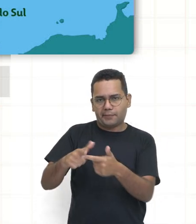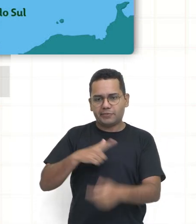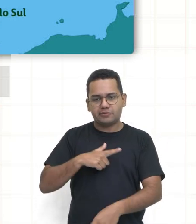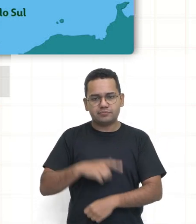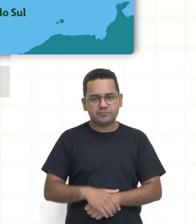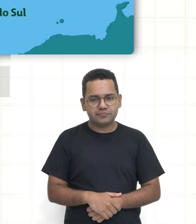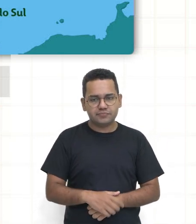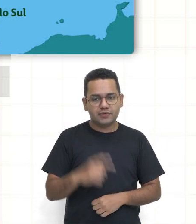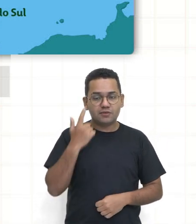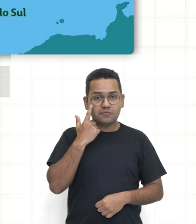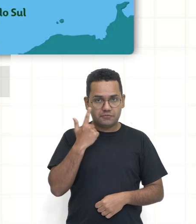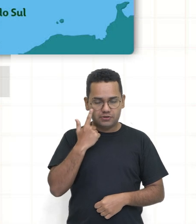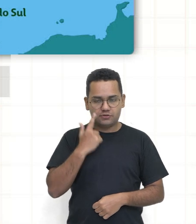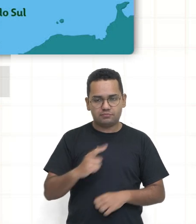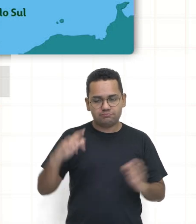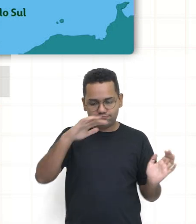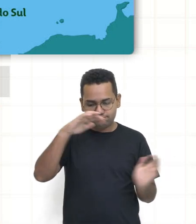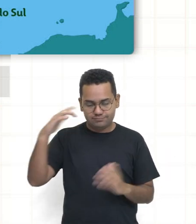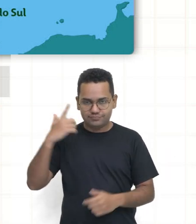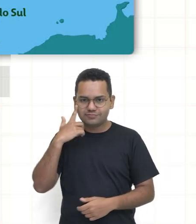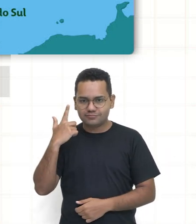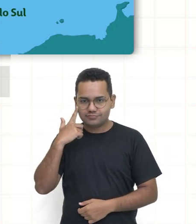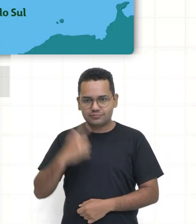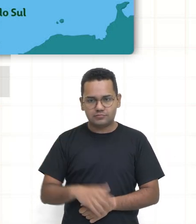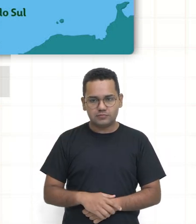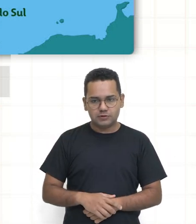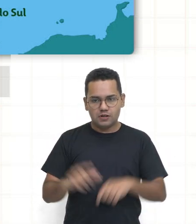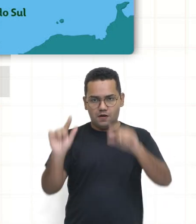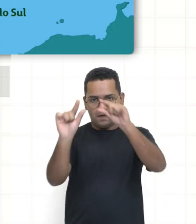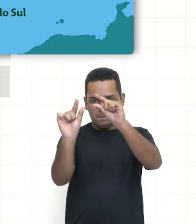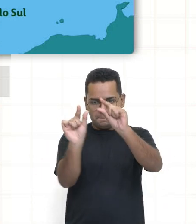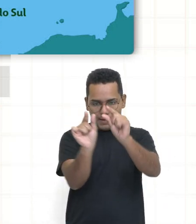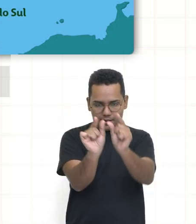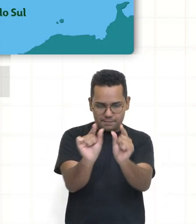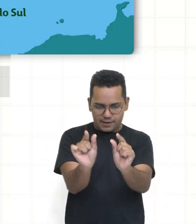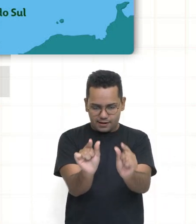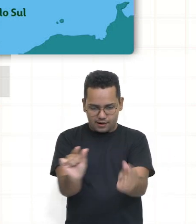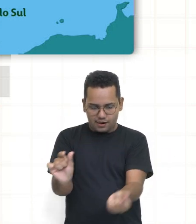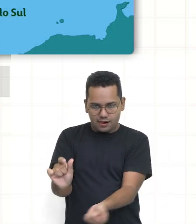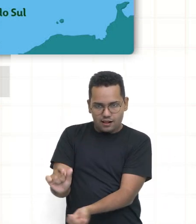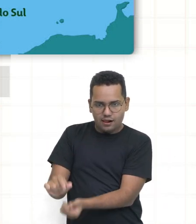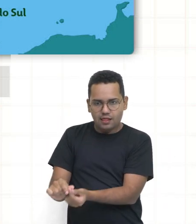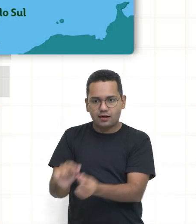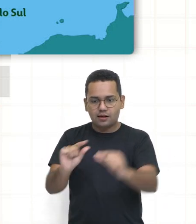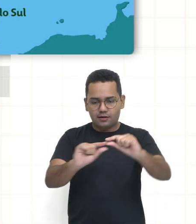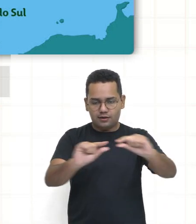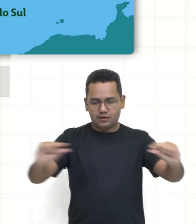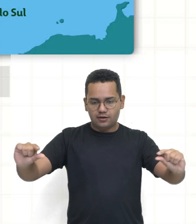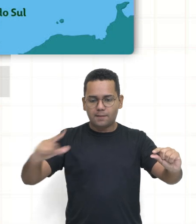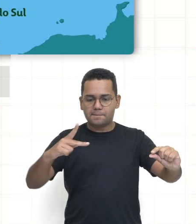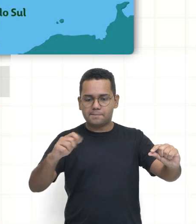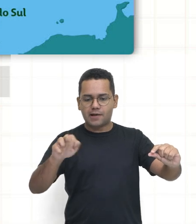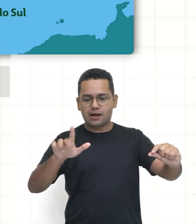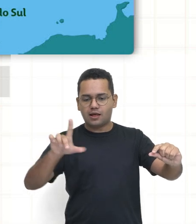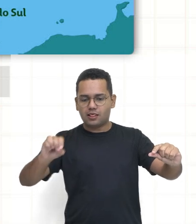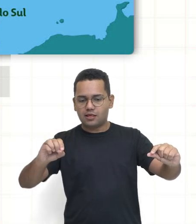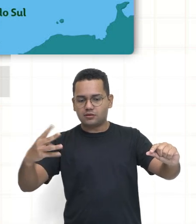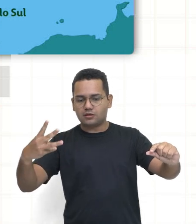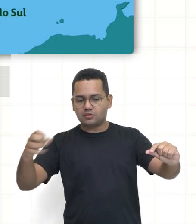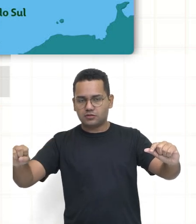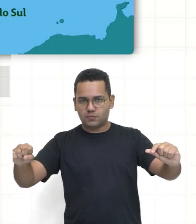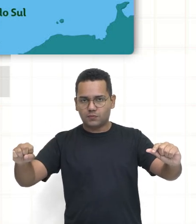38, que é justamente esse tracejado aqui, ó, como vocês estão vendo, paralelo 38, que vai separar as duas